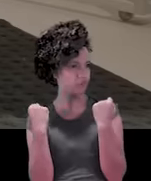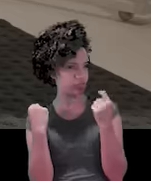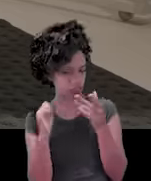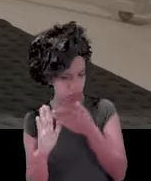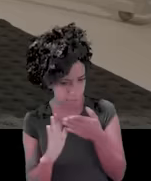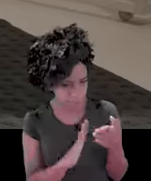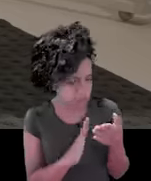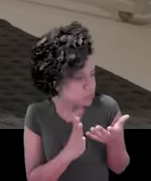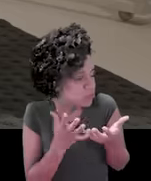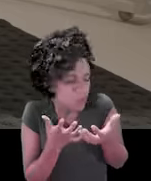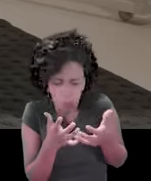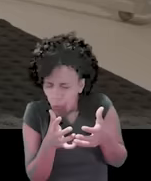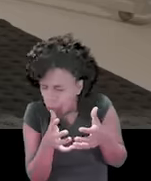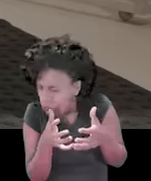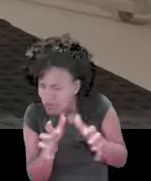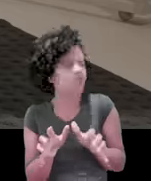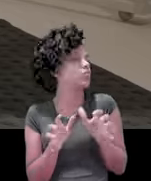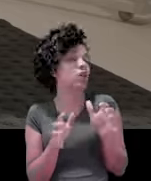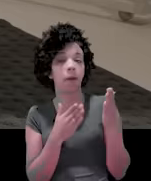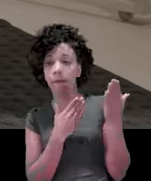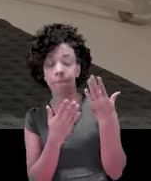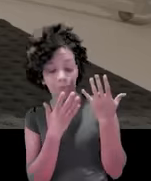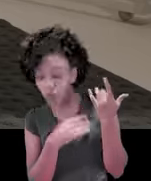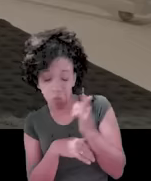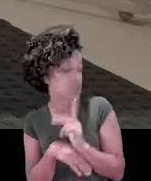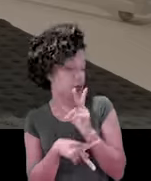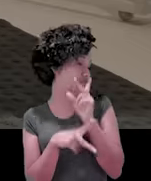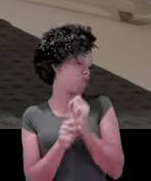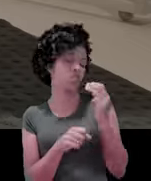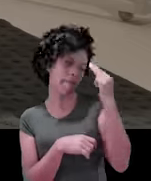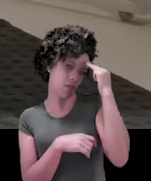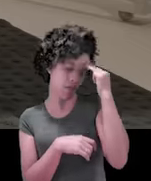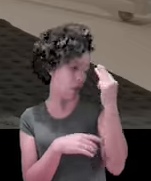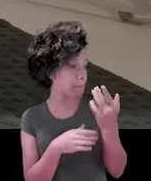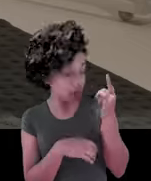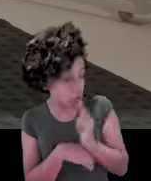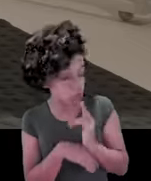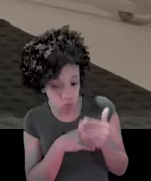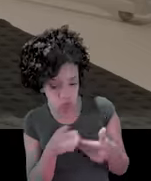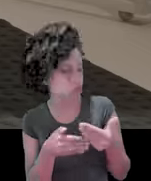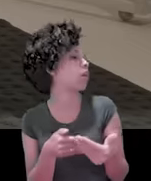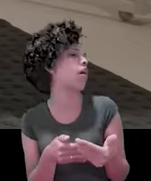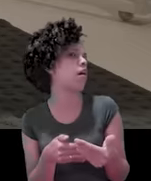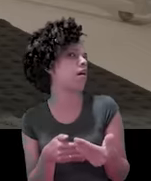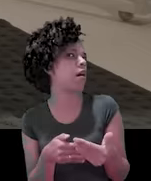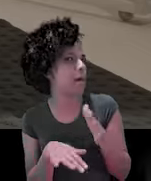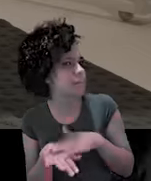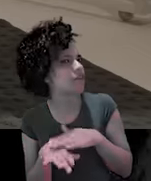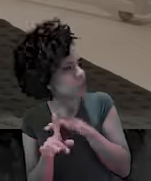ali naquele momento ela não teve o psicológico ou a força mental suficiente para continuar